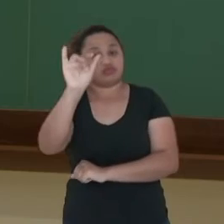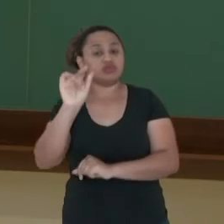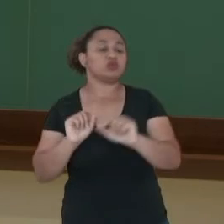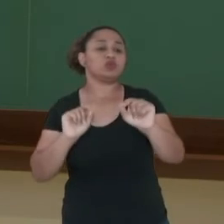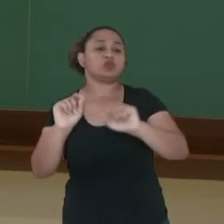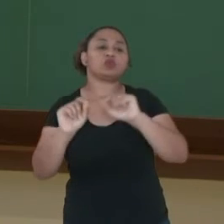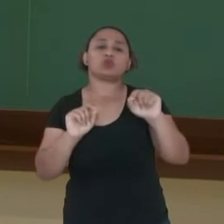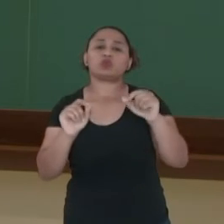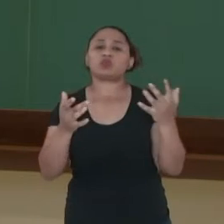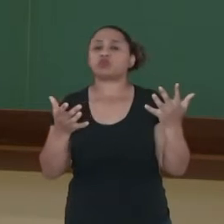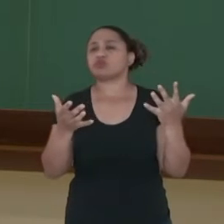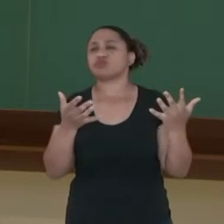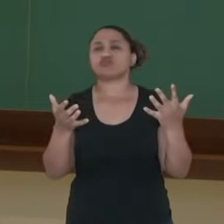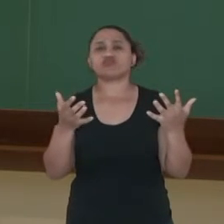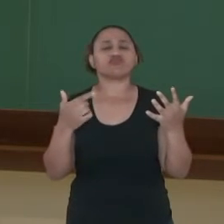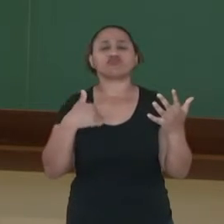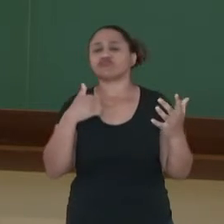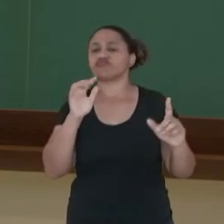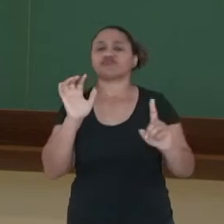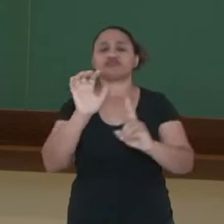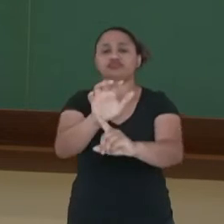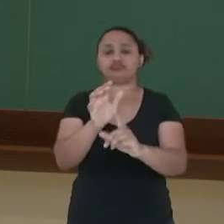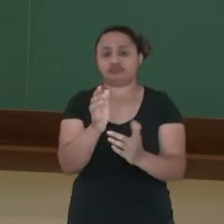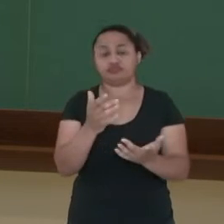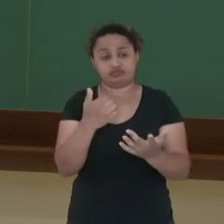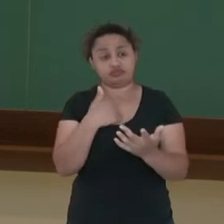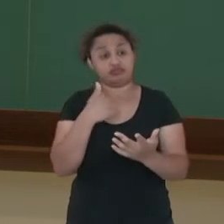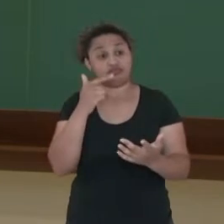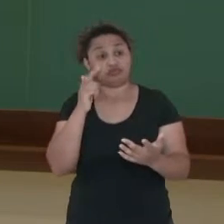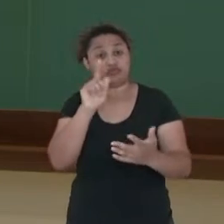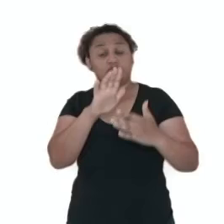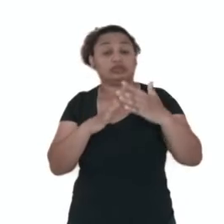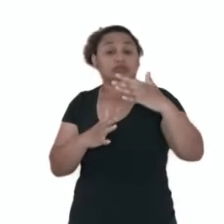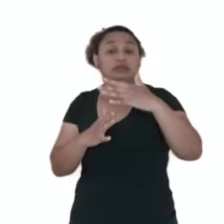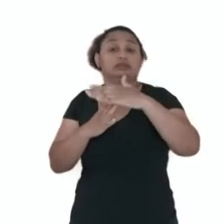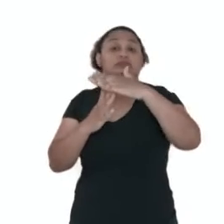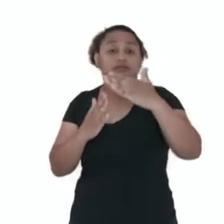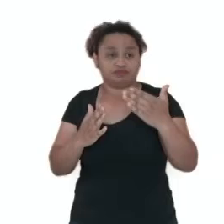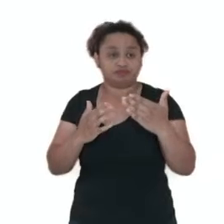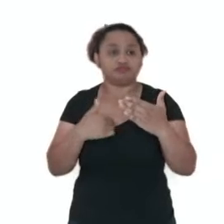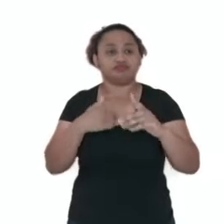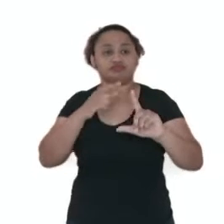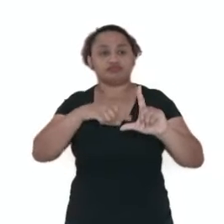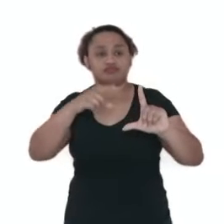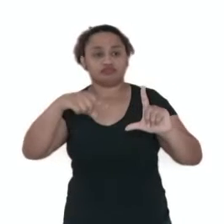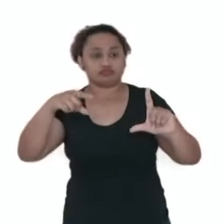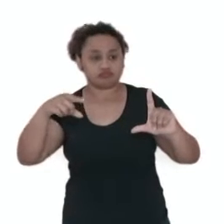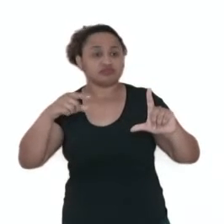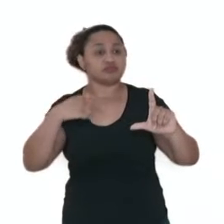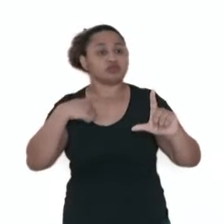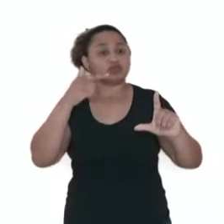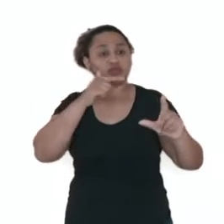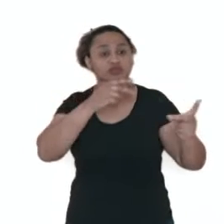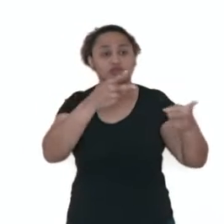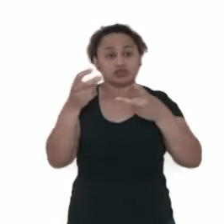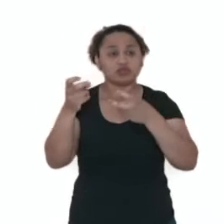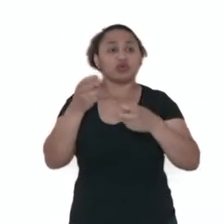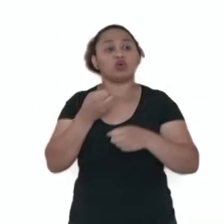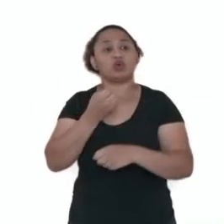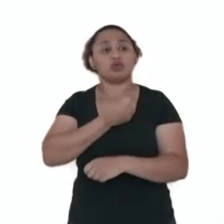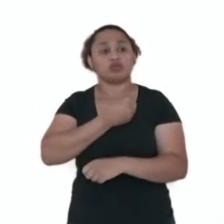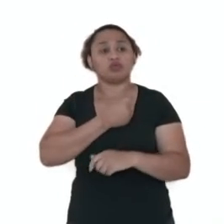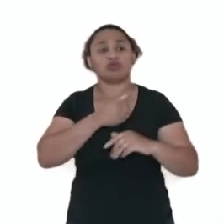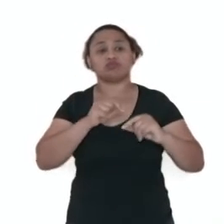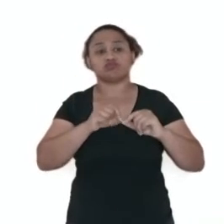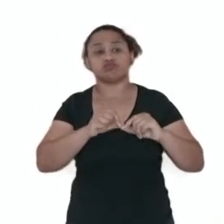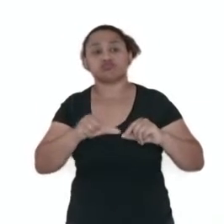de impacto, né, de se chegar nesse nível. Então, o gráfico nota-se como esse número vem crescendo e